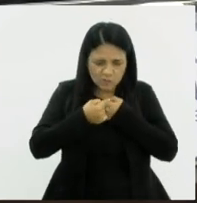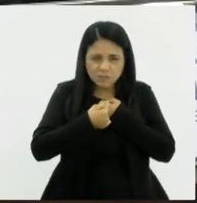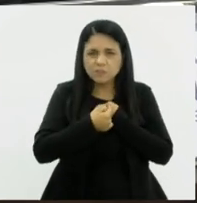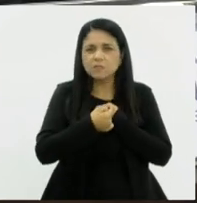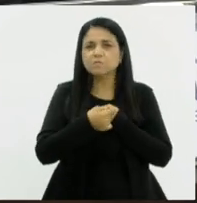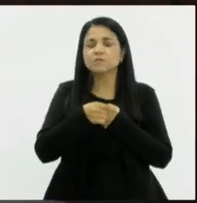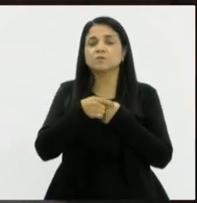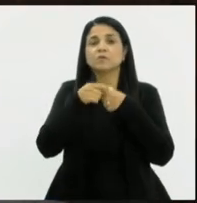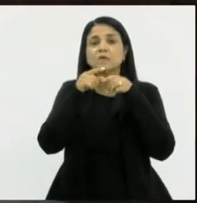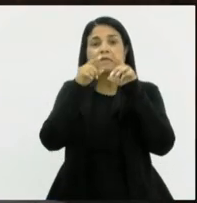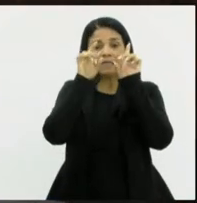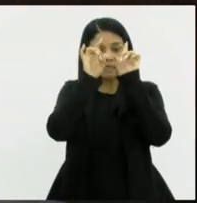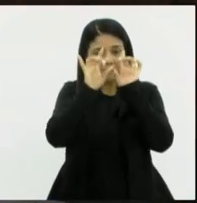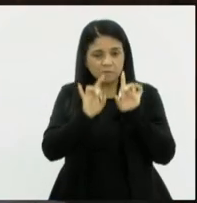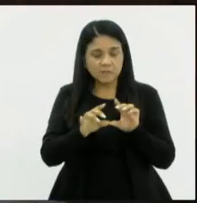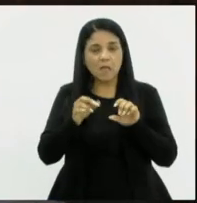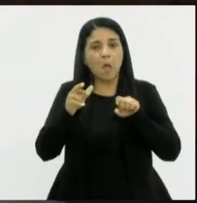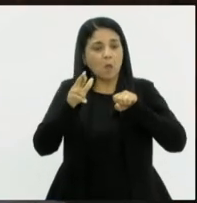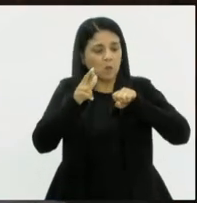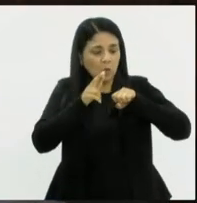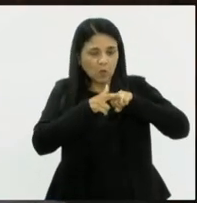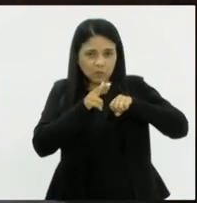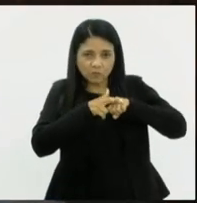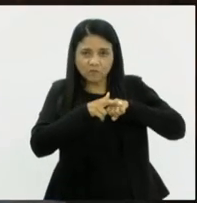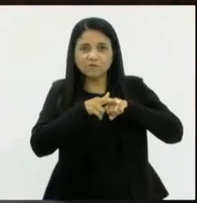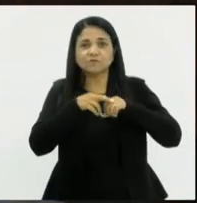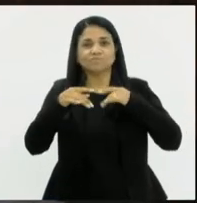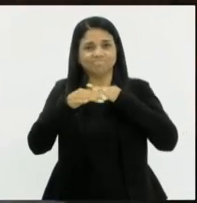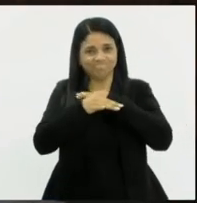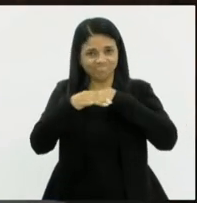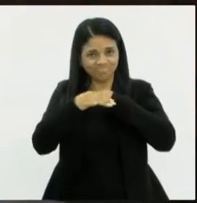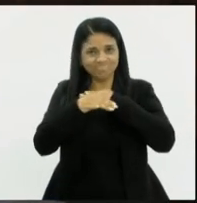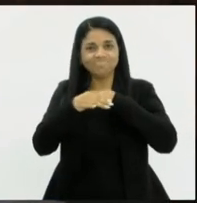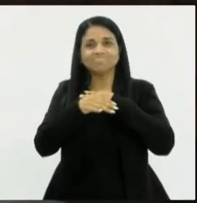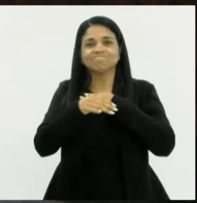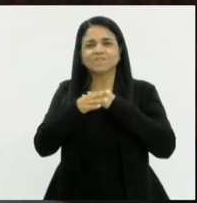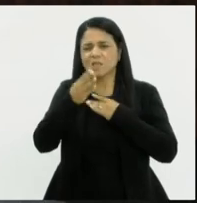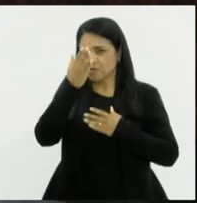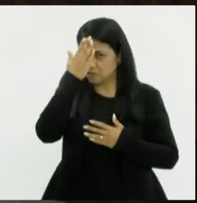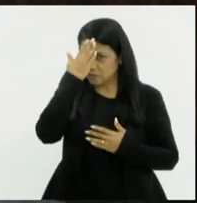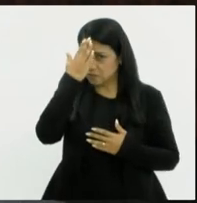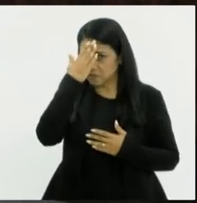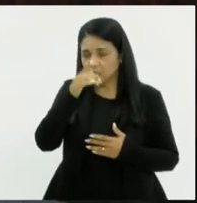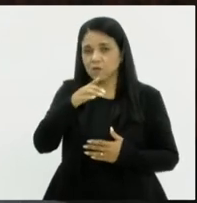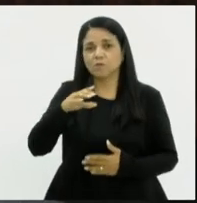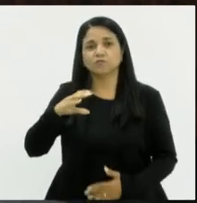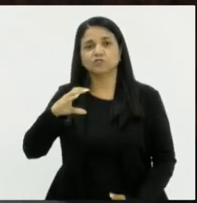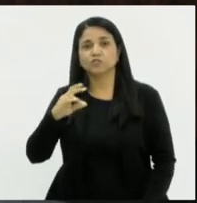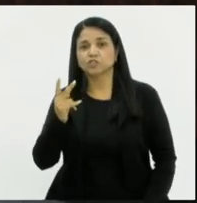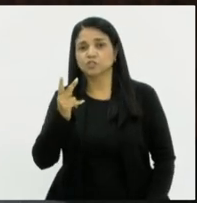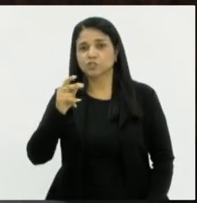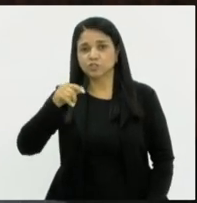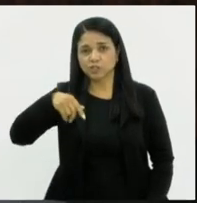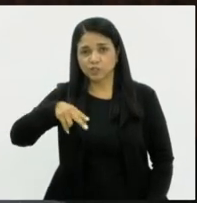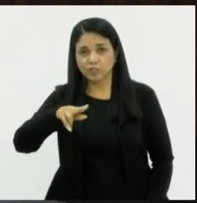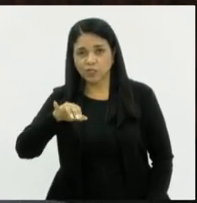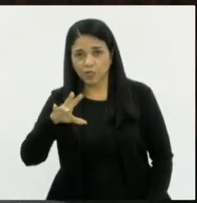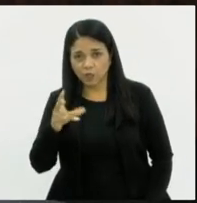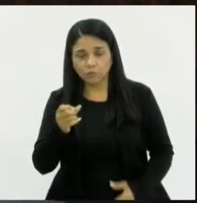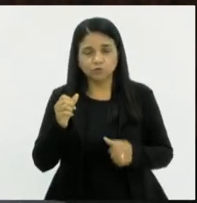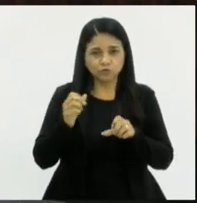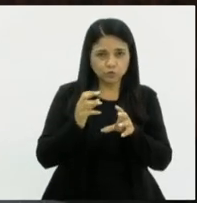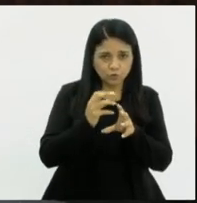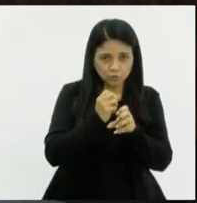especial lá também o município de Belfor Roxo, que eu sei que todos vocês, como o Chiquinho Brazão, têm tido